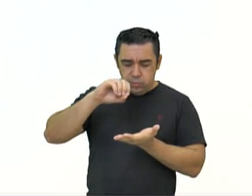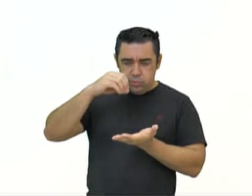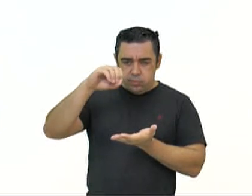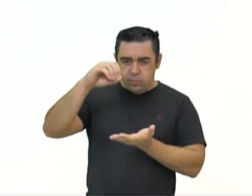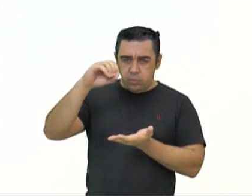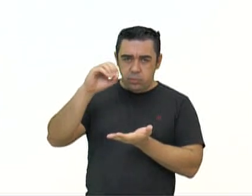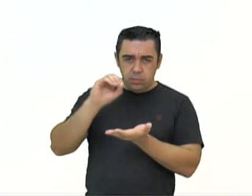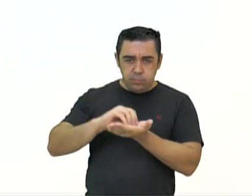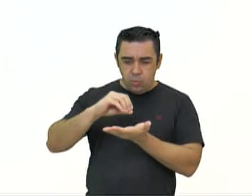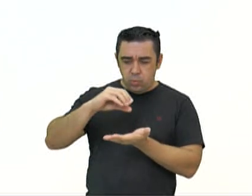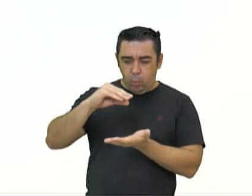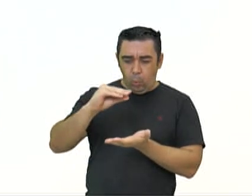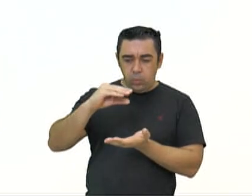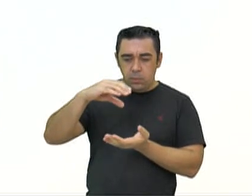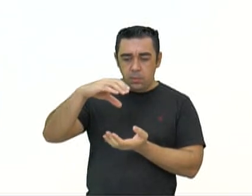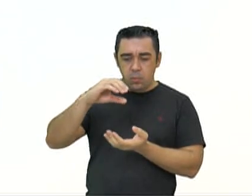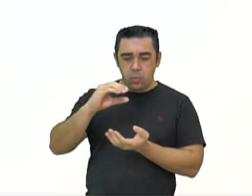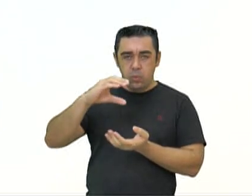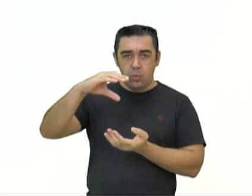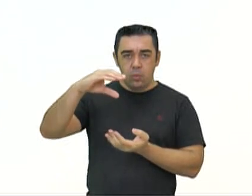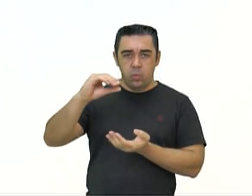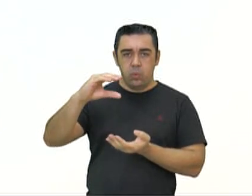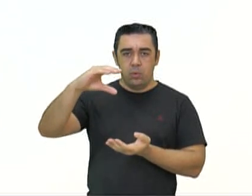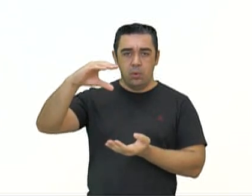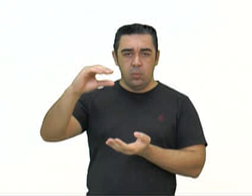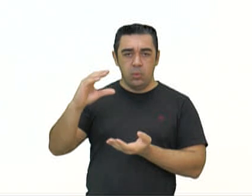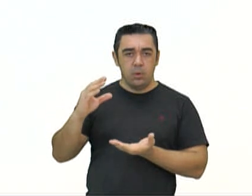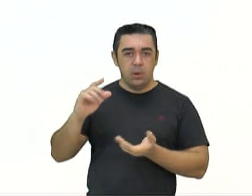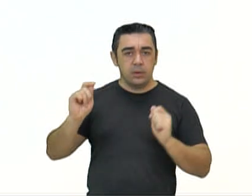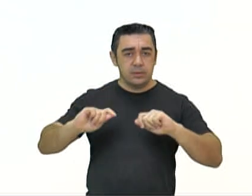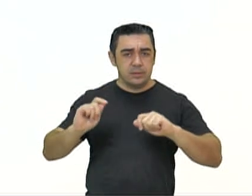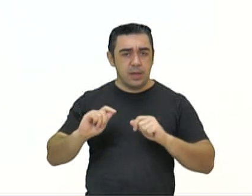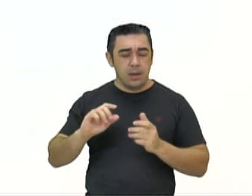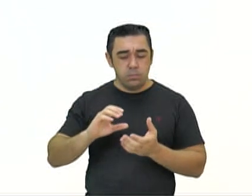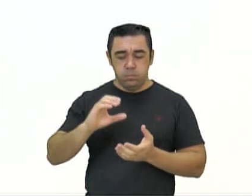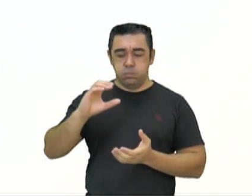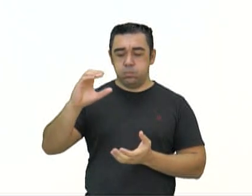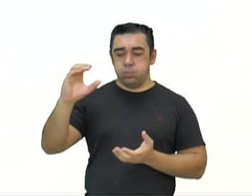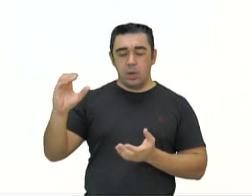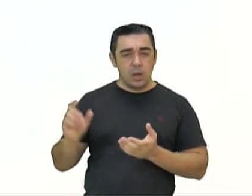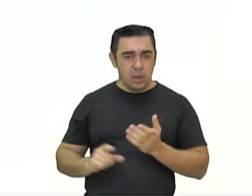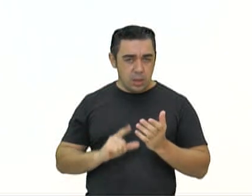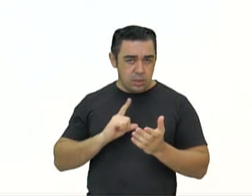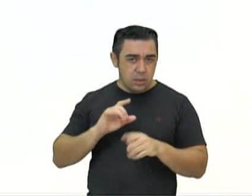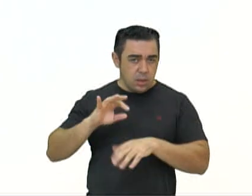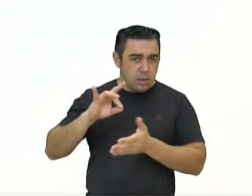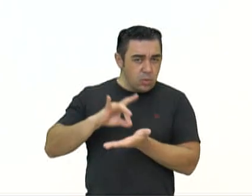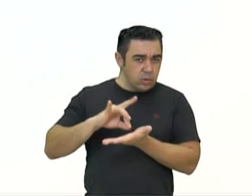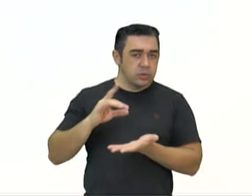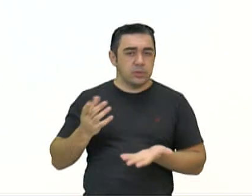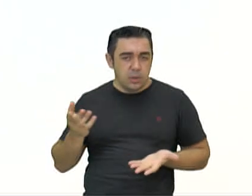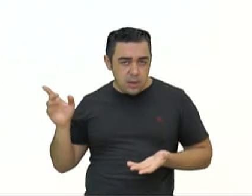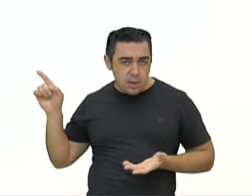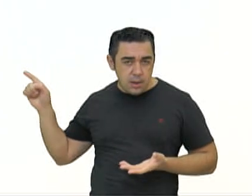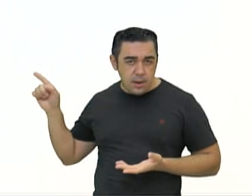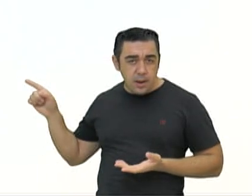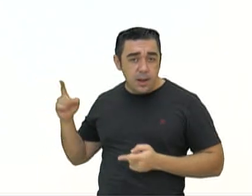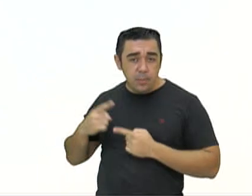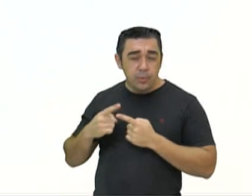se deforma, mas ela volta à sua situação original. Certo? Então, isso é devido à